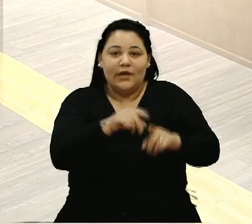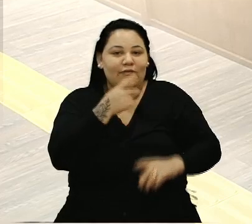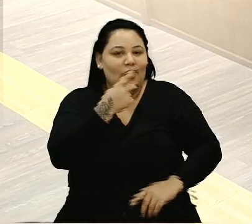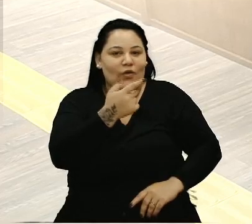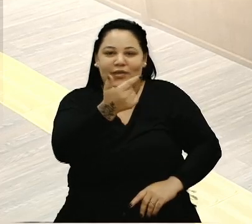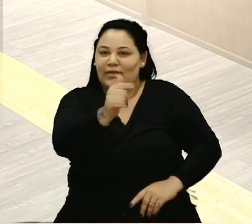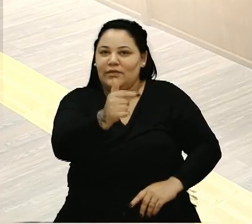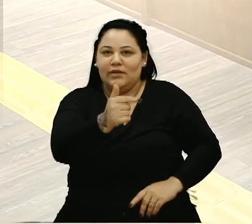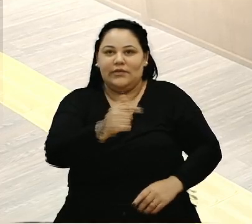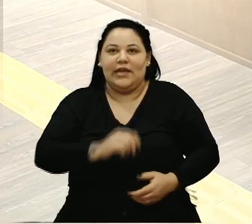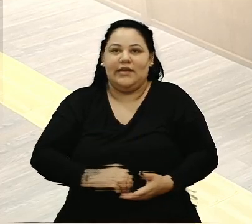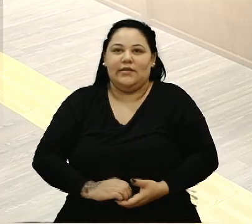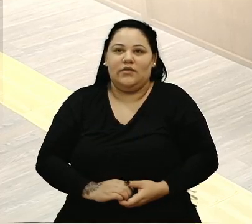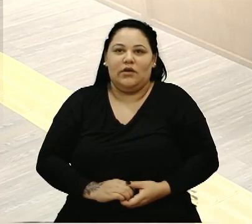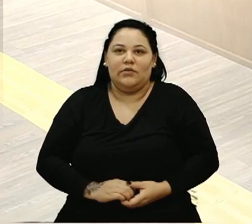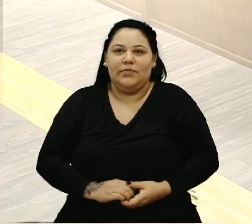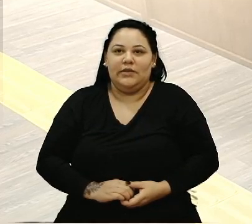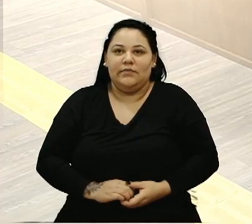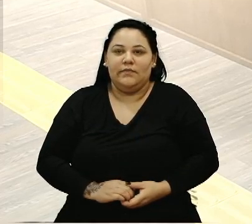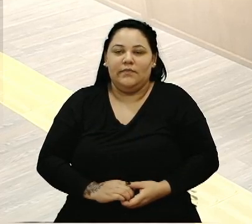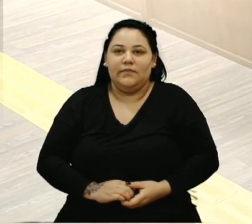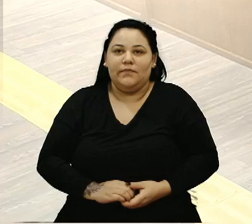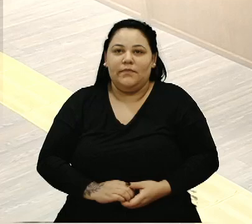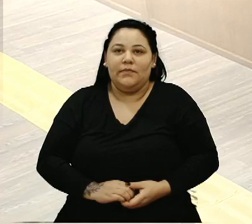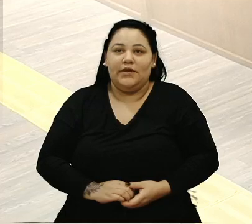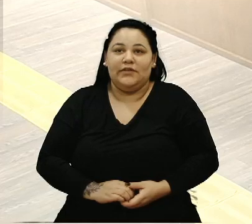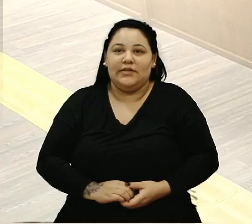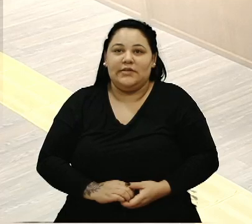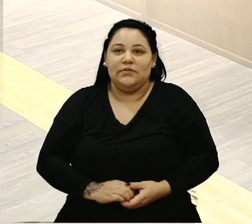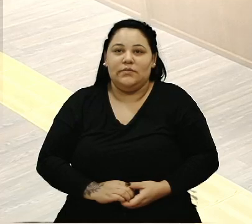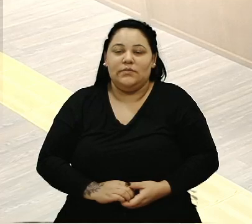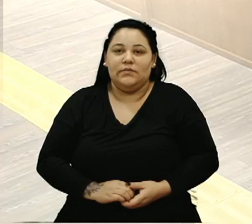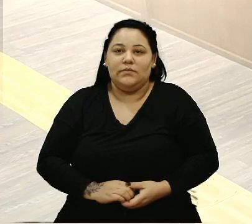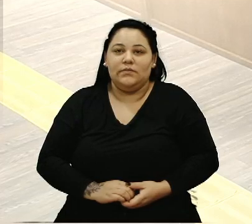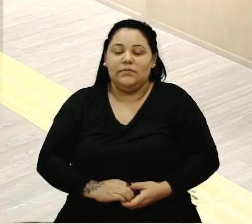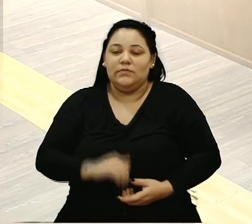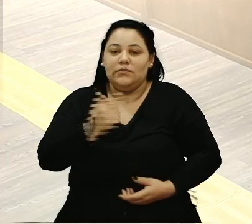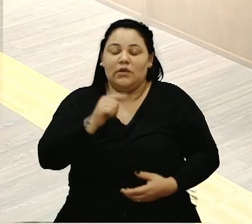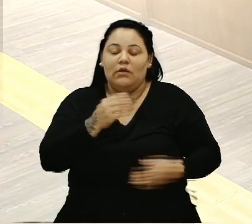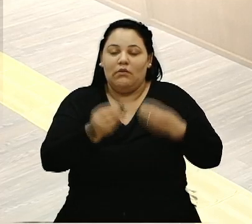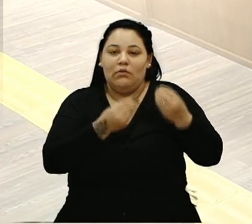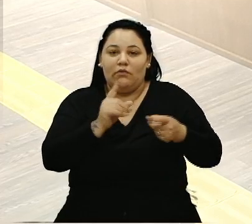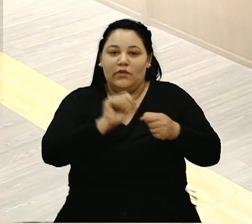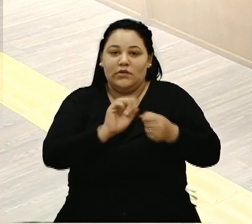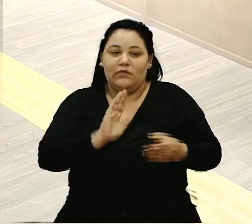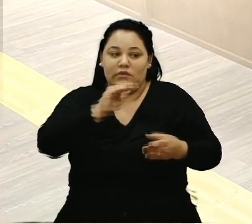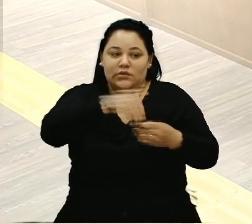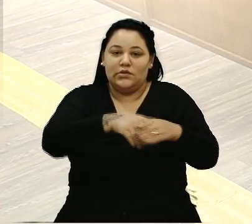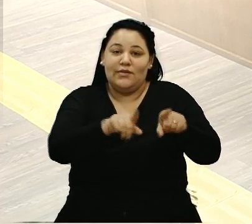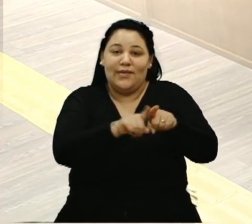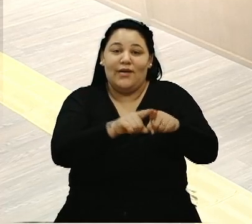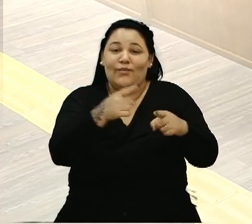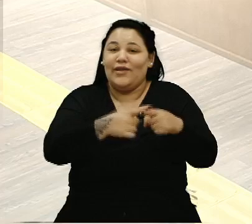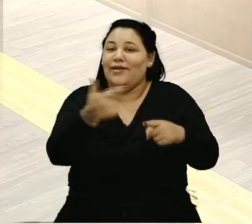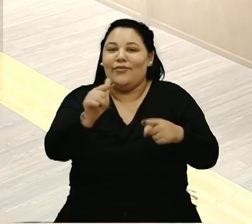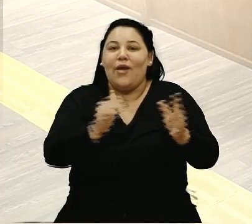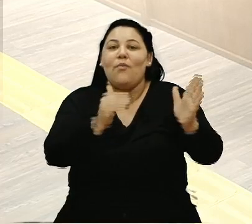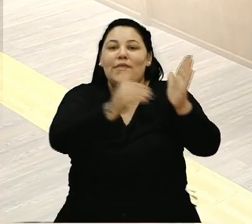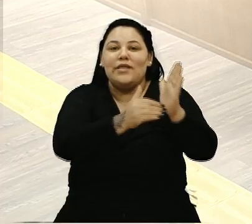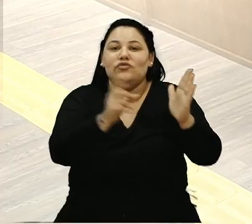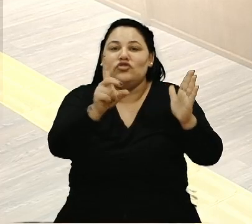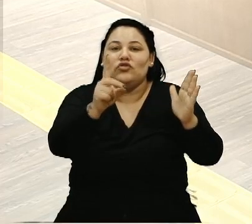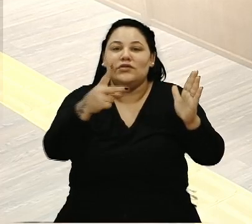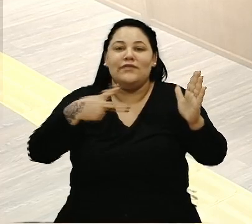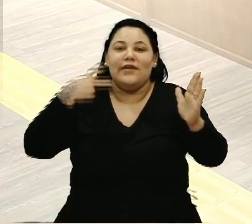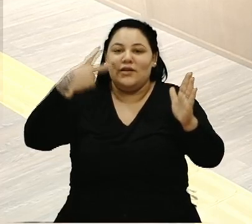houve... Não houve prorrogação de sessão, não tem como a gente fazer essa votação, porque não há o mínimo de 12 vereadores